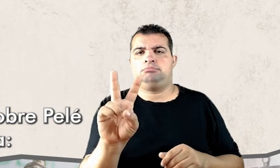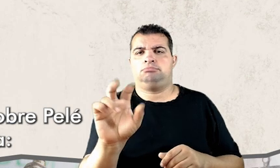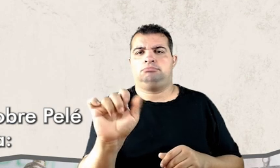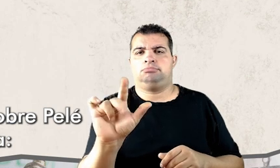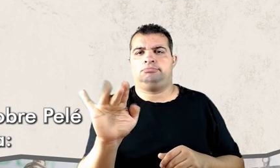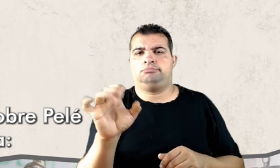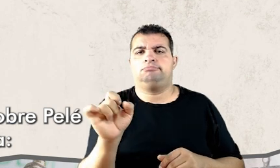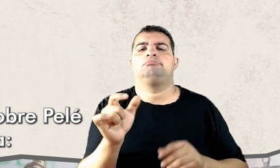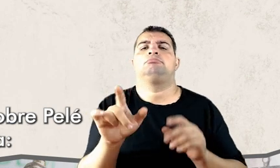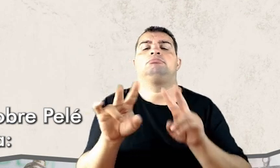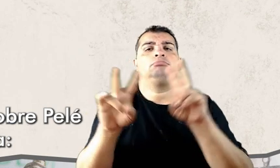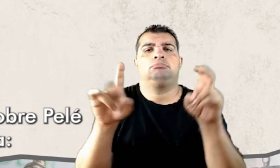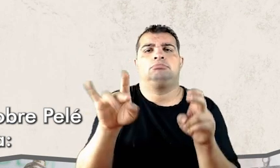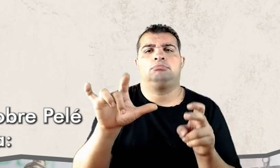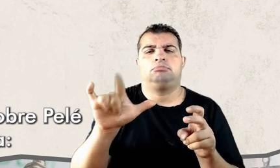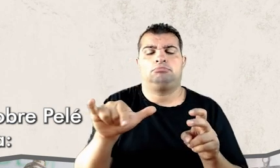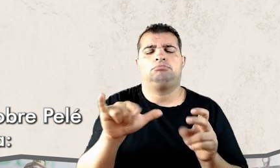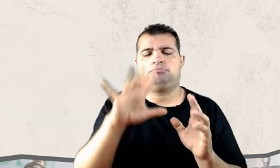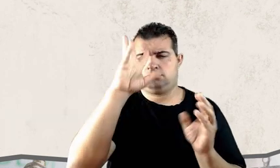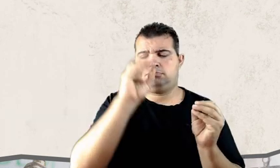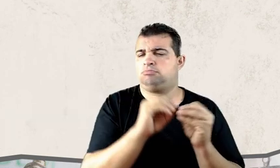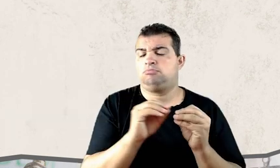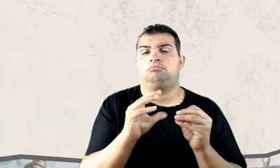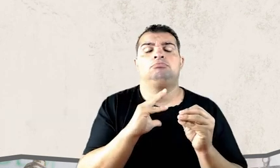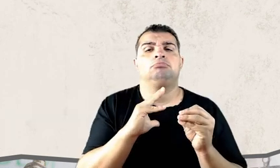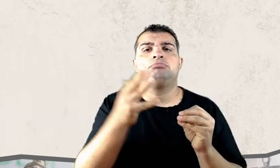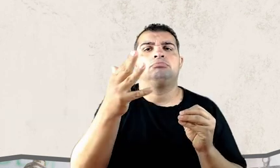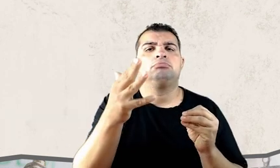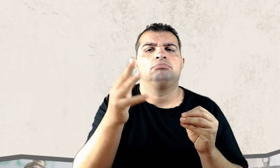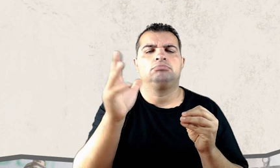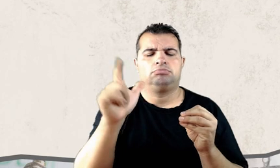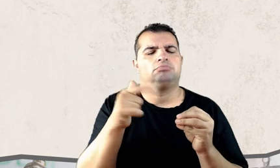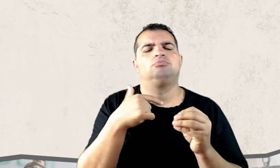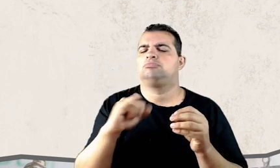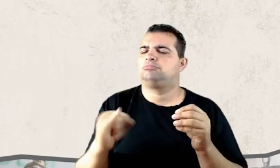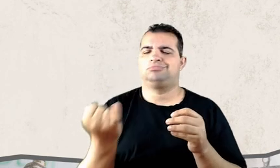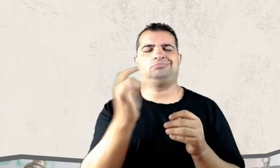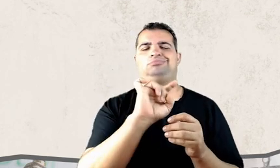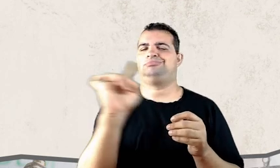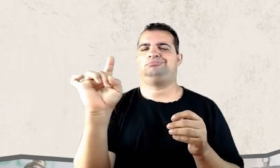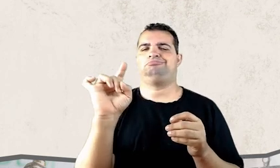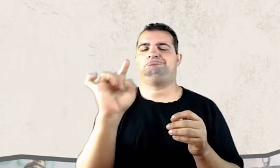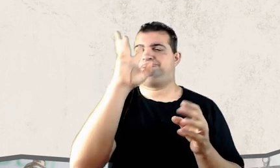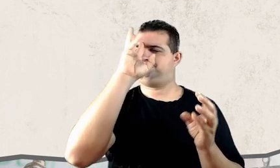seu parecer sobre Pelé com uma conclusão ousada: não acho aconselhável o seu aproveitamento.